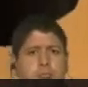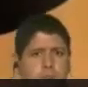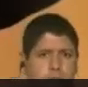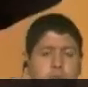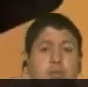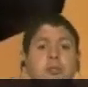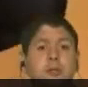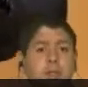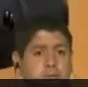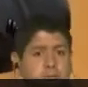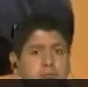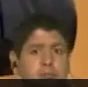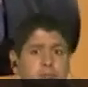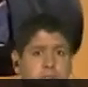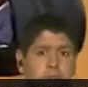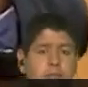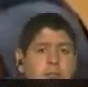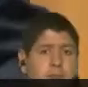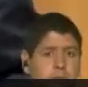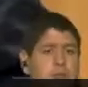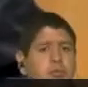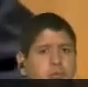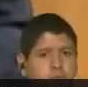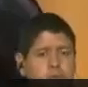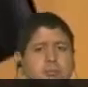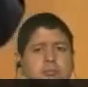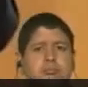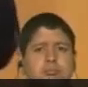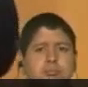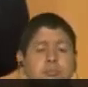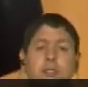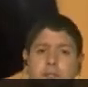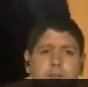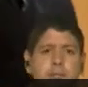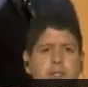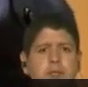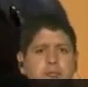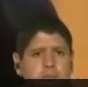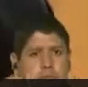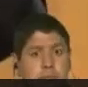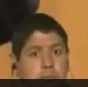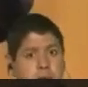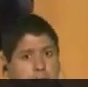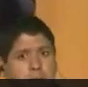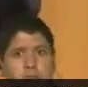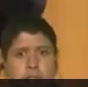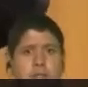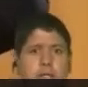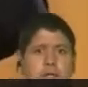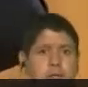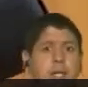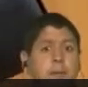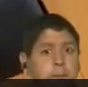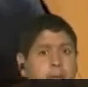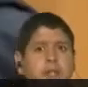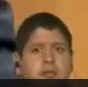benefício tributário foi prorrogado pelo presidente Lula. Não houve nenhum aumento na Petrobras e, portanto, não há base